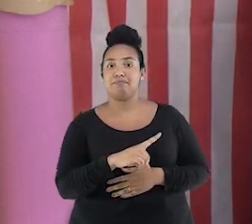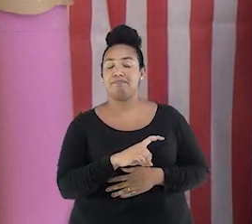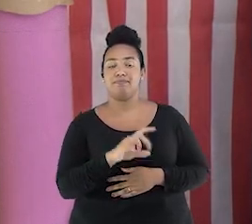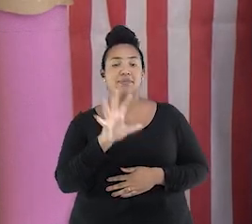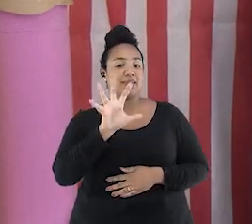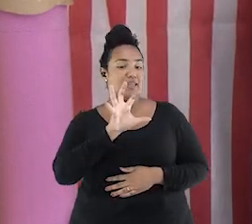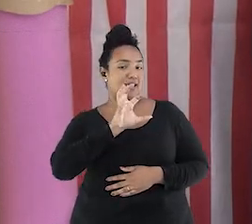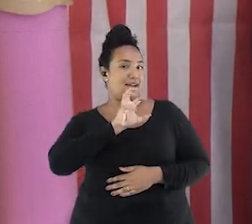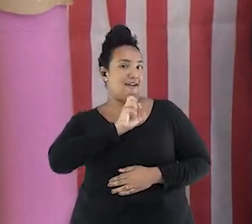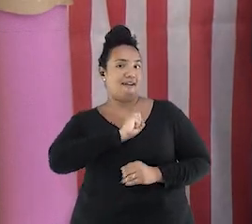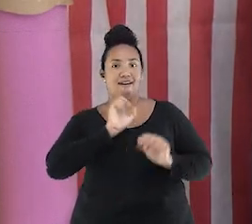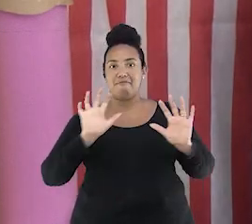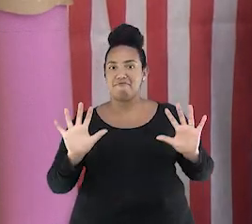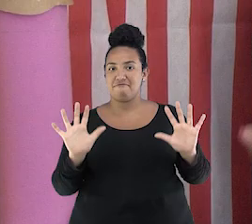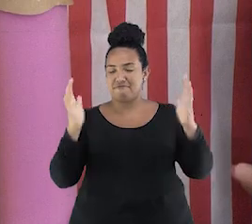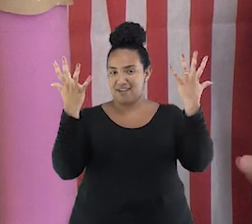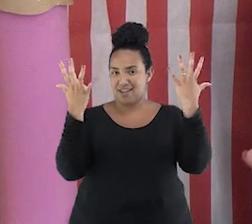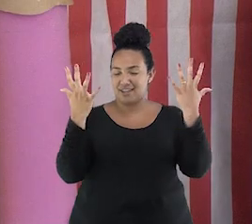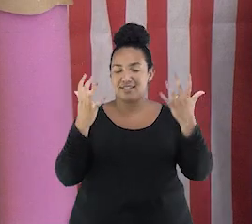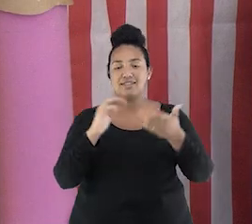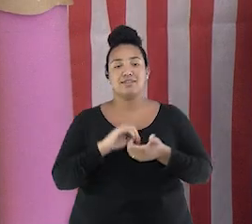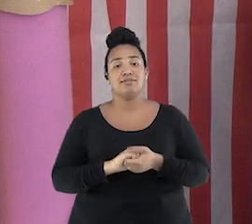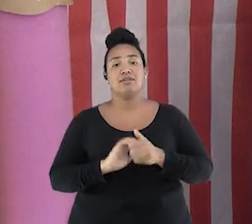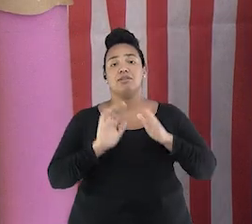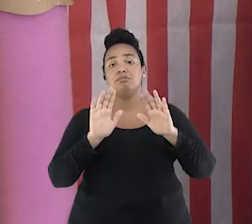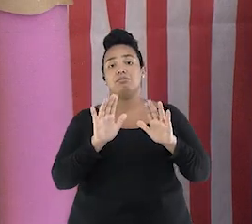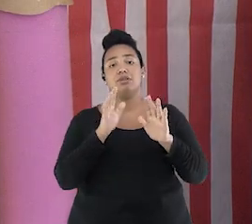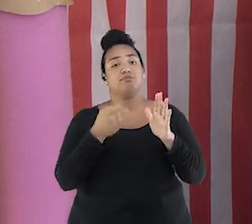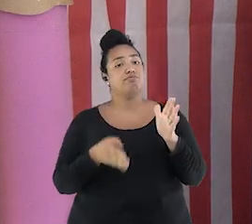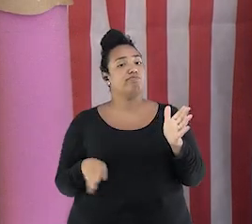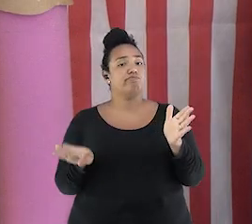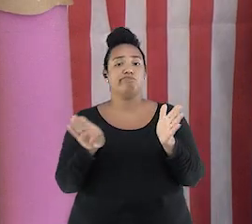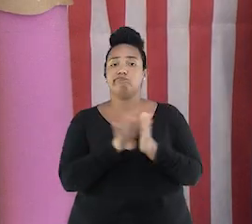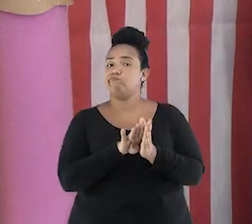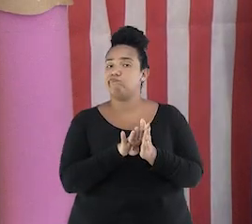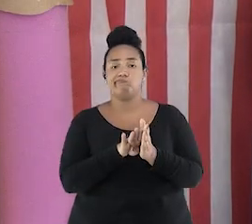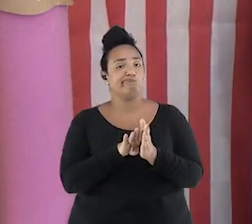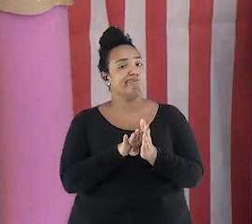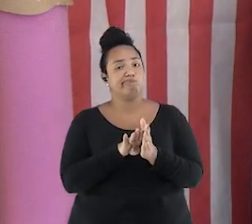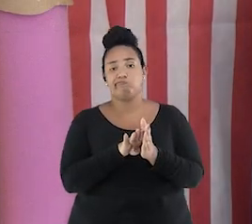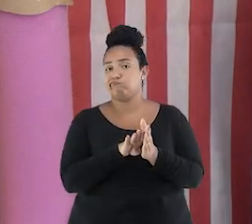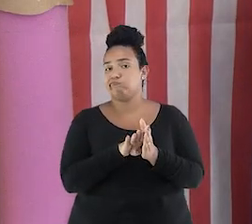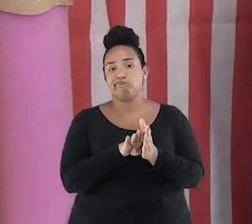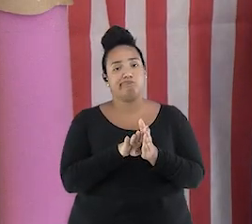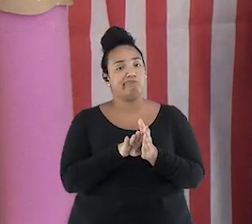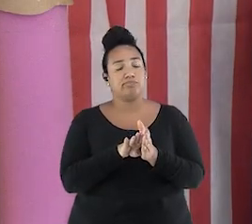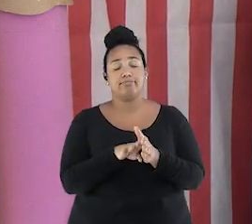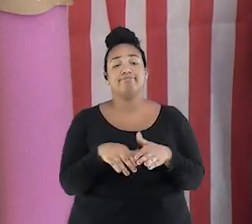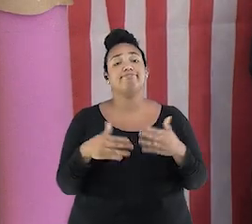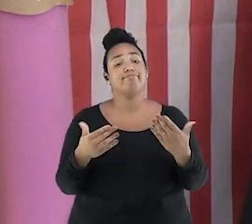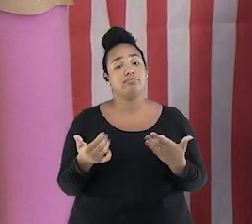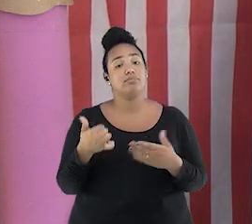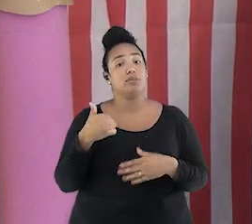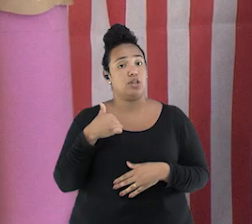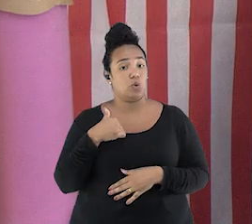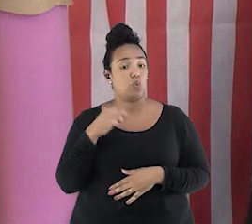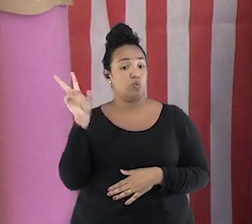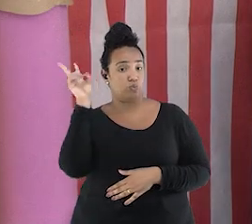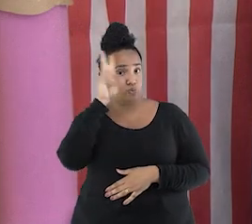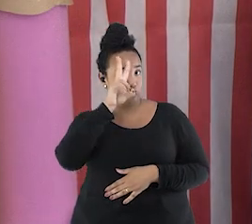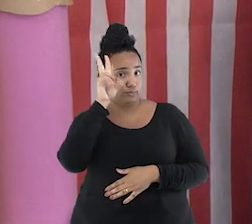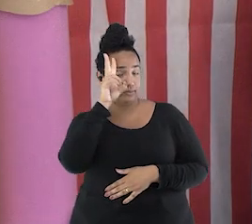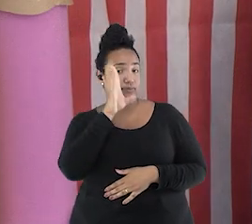ir à festa, mas não consegue chegar em nenhuma delas. Eu conheci essa